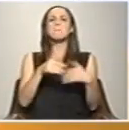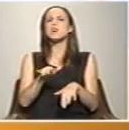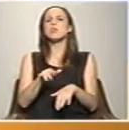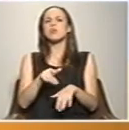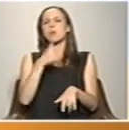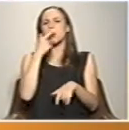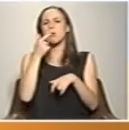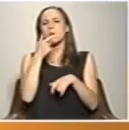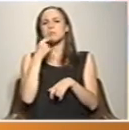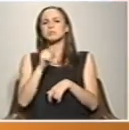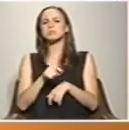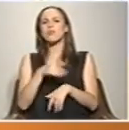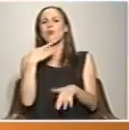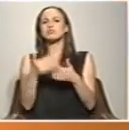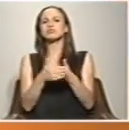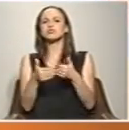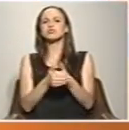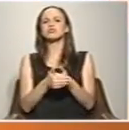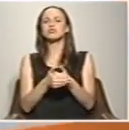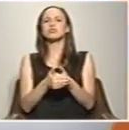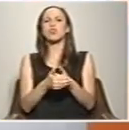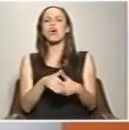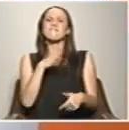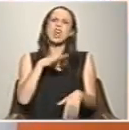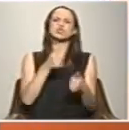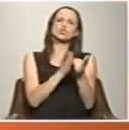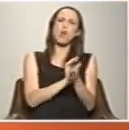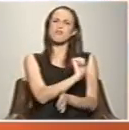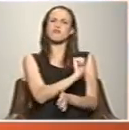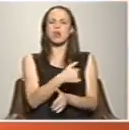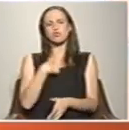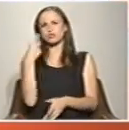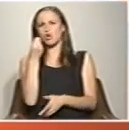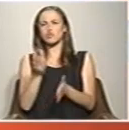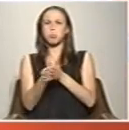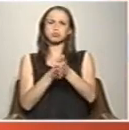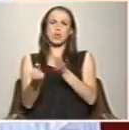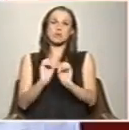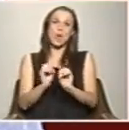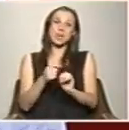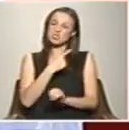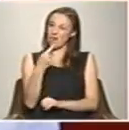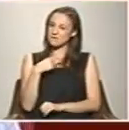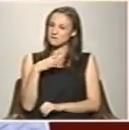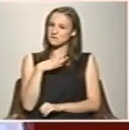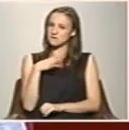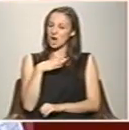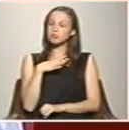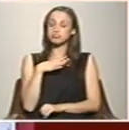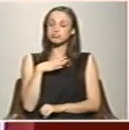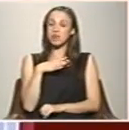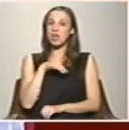cotas querem tudo e eles ficam sem oportunidades. E entre nós eu tenho algum receio. Que essa tensão possa de gerações,